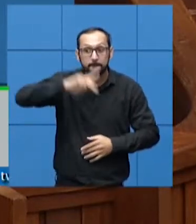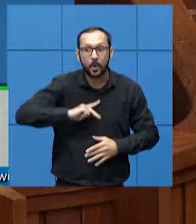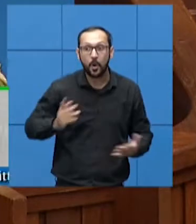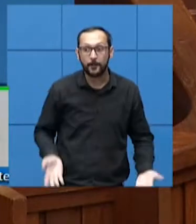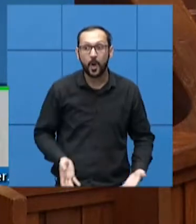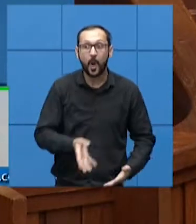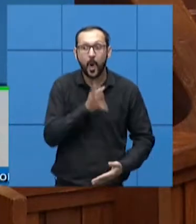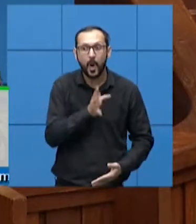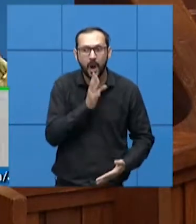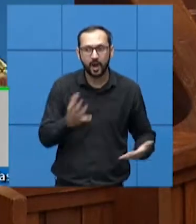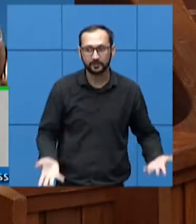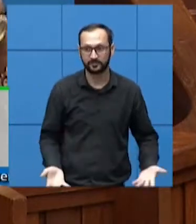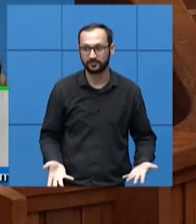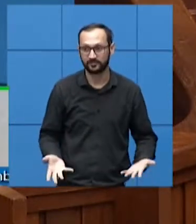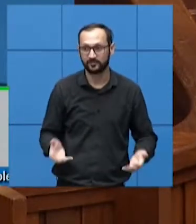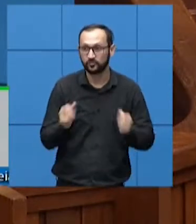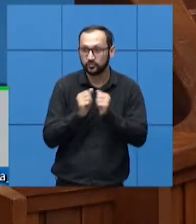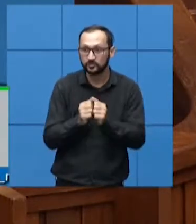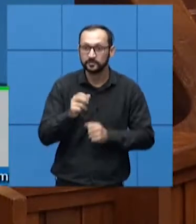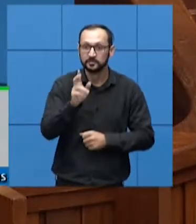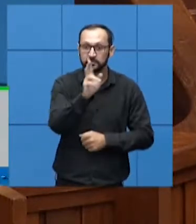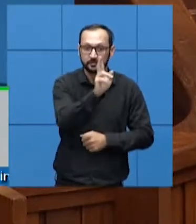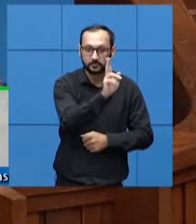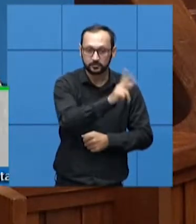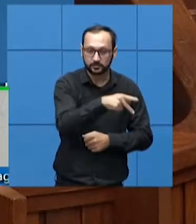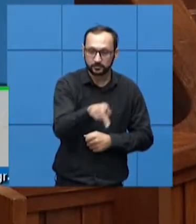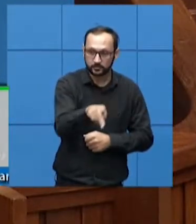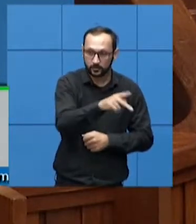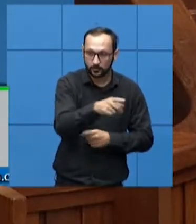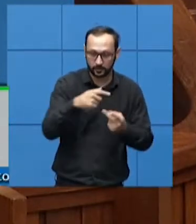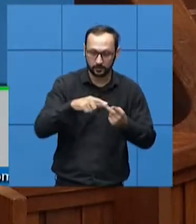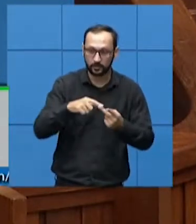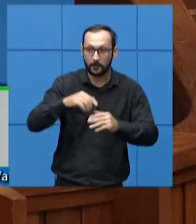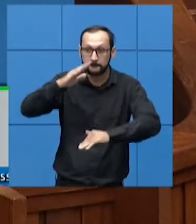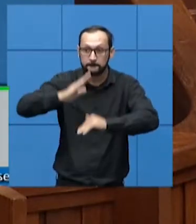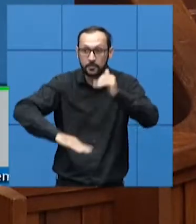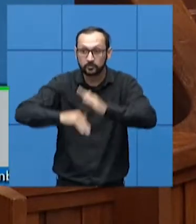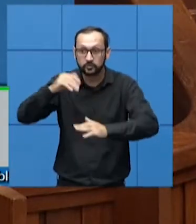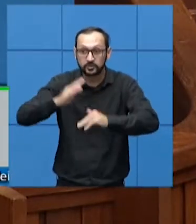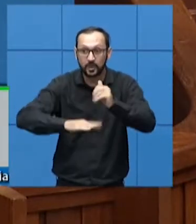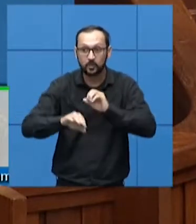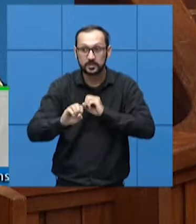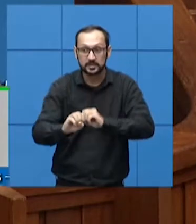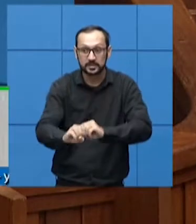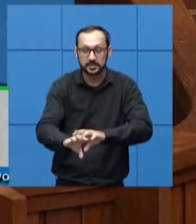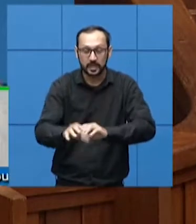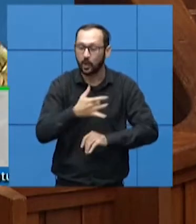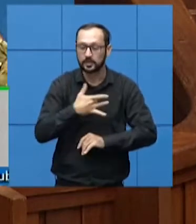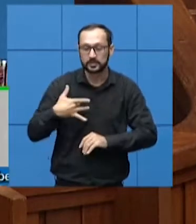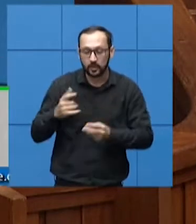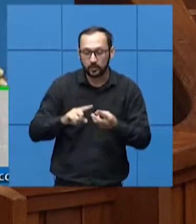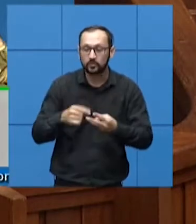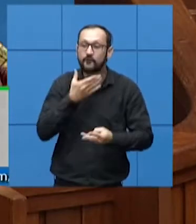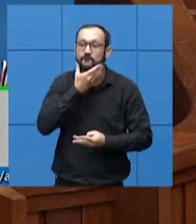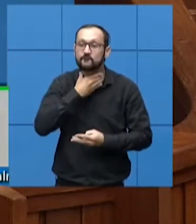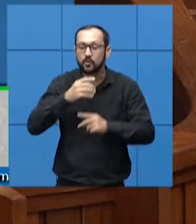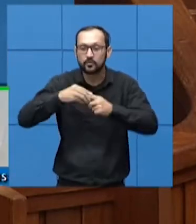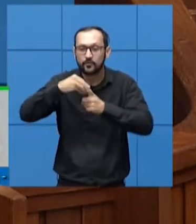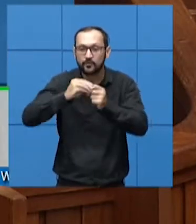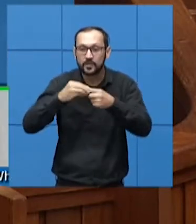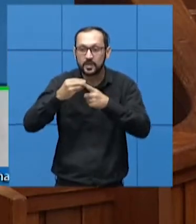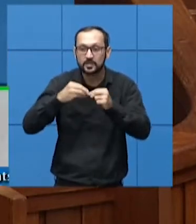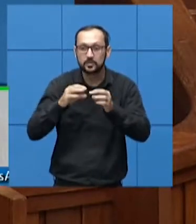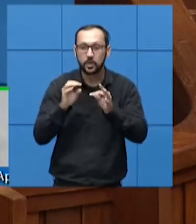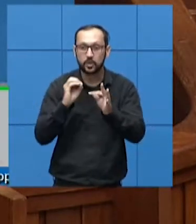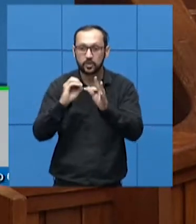própria, juntamente os professores, os profissionais da área da saúde, fonoaudiólogo, físio,